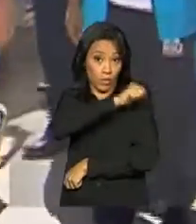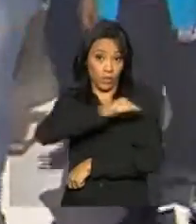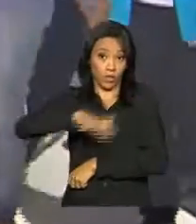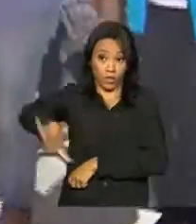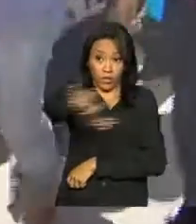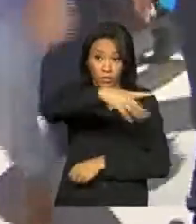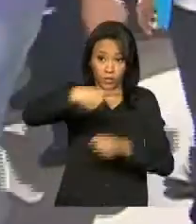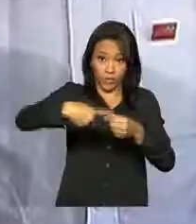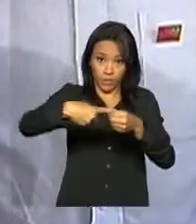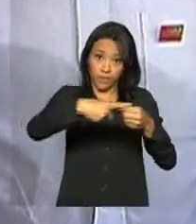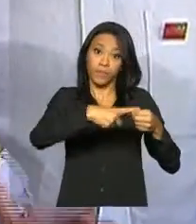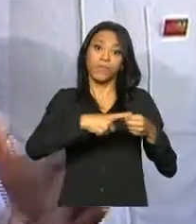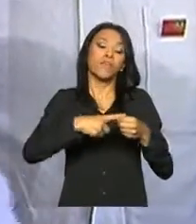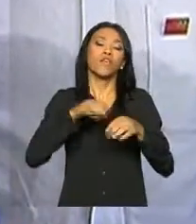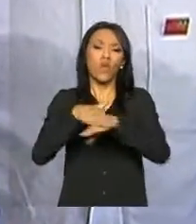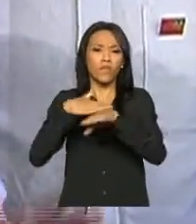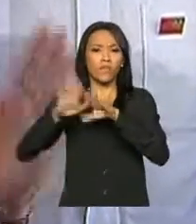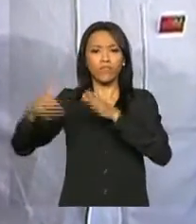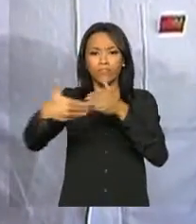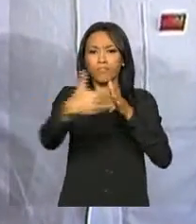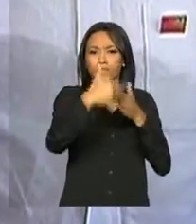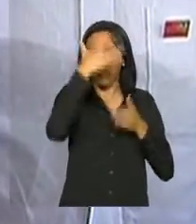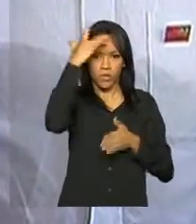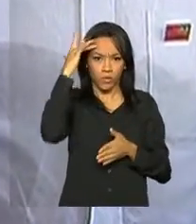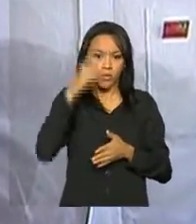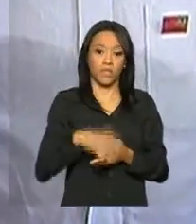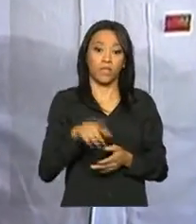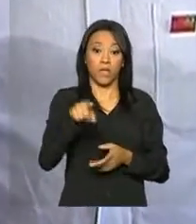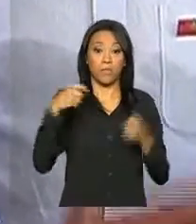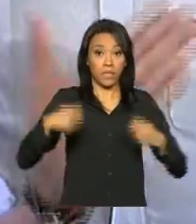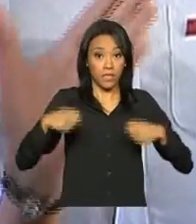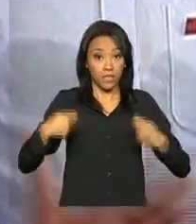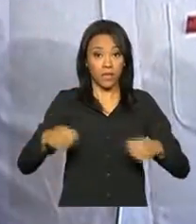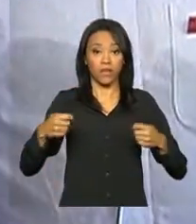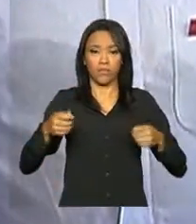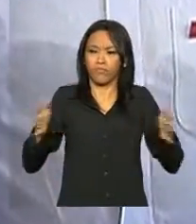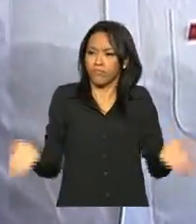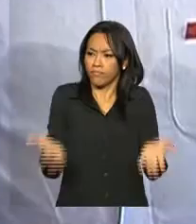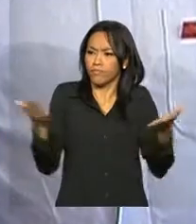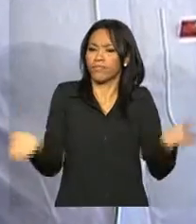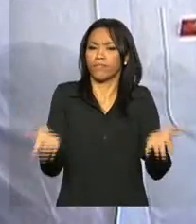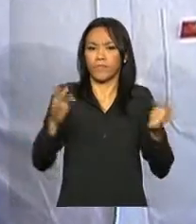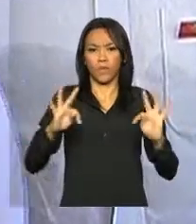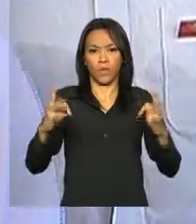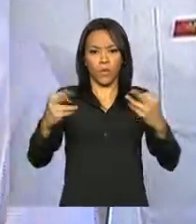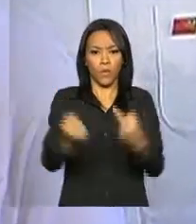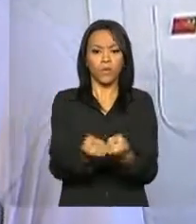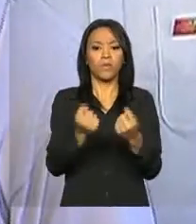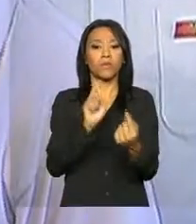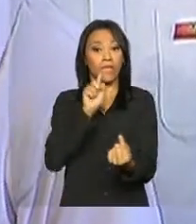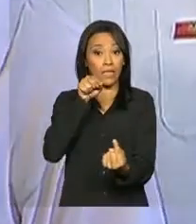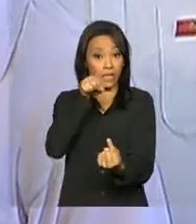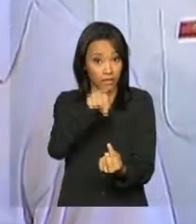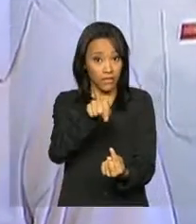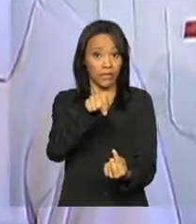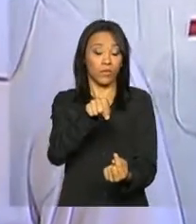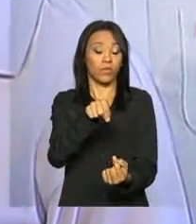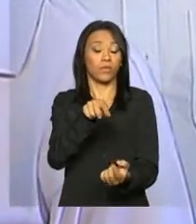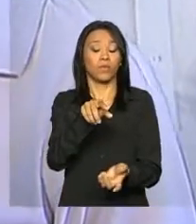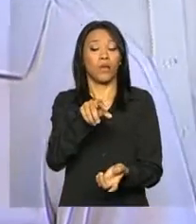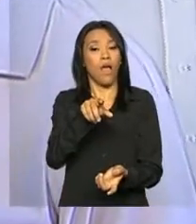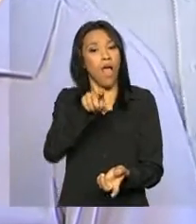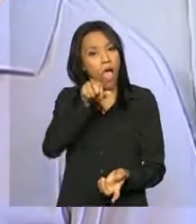com moradores nós temos de nos mobilizar mobilizar todos nós para que isso seja